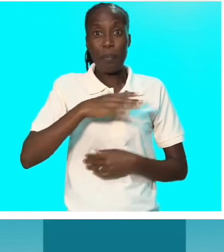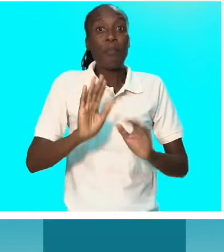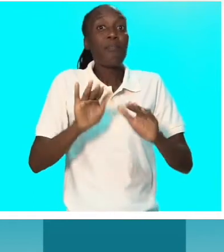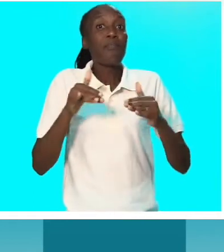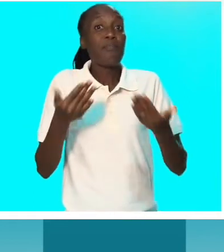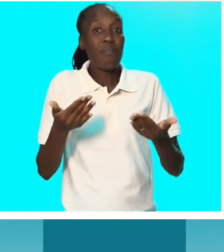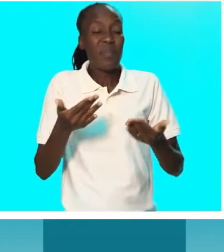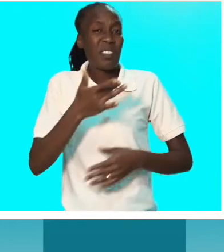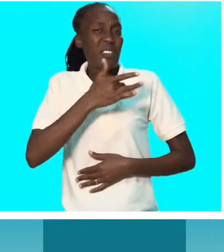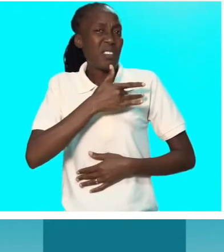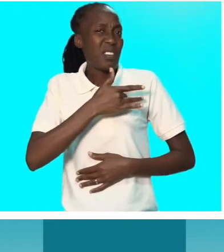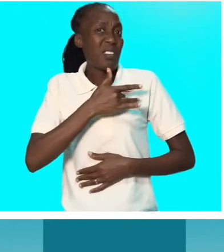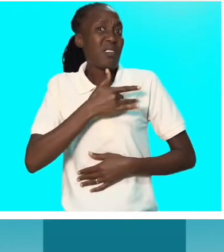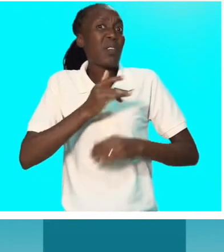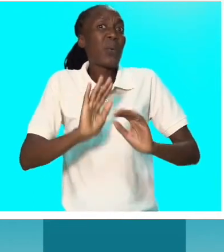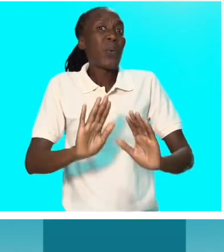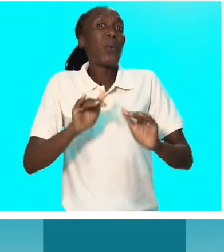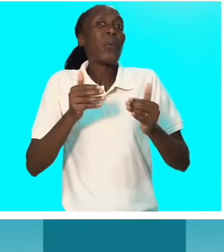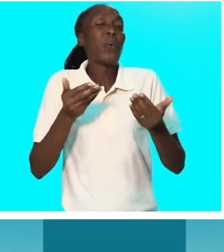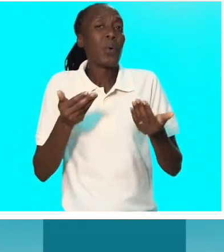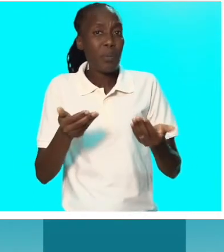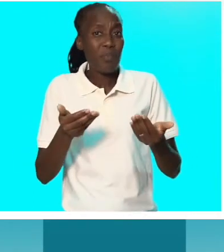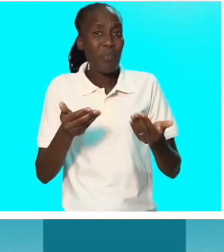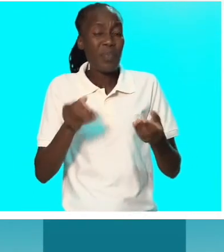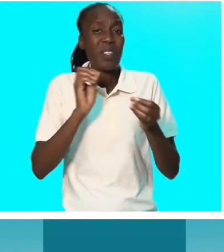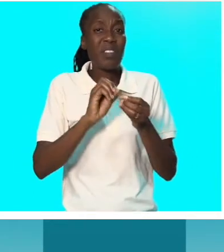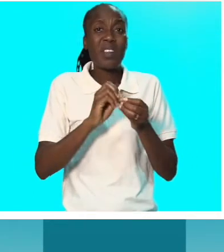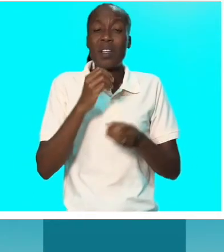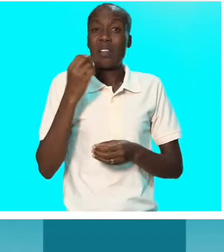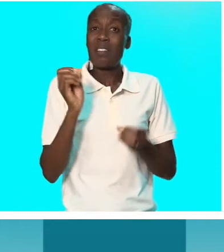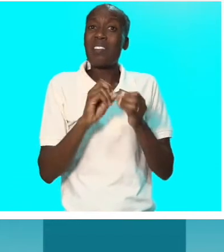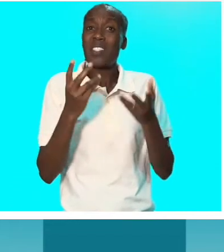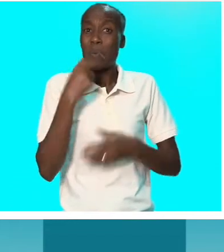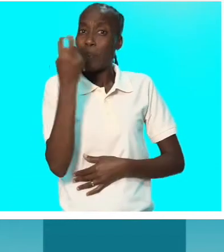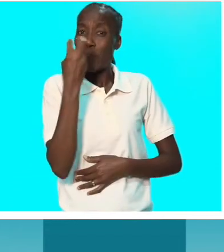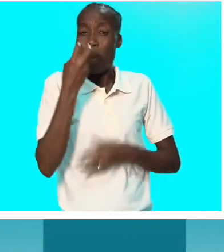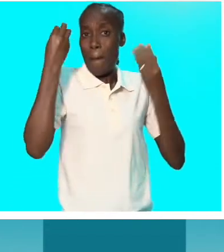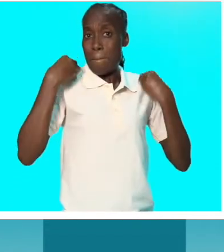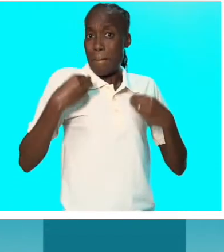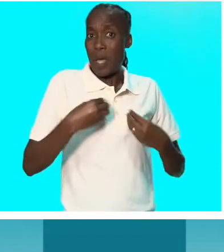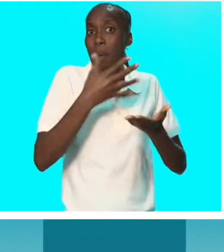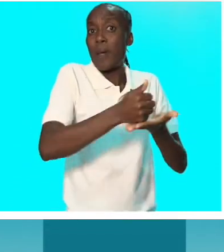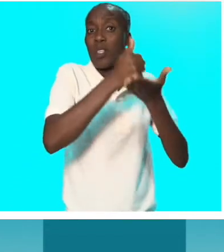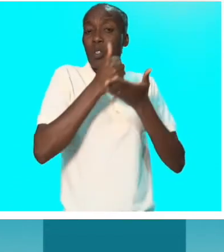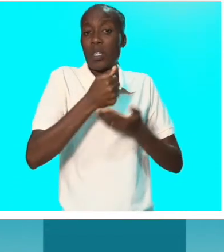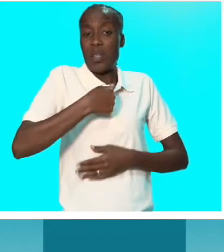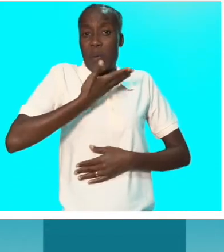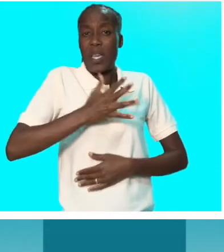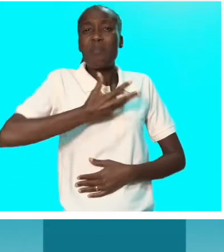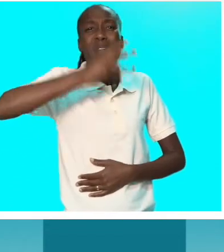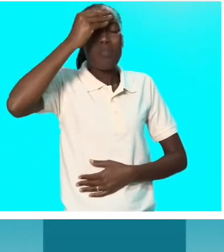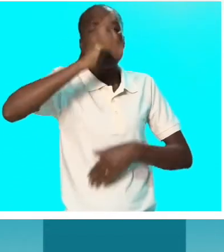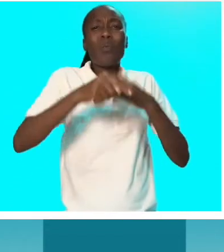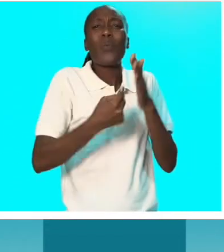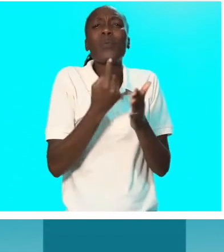que eu senti alguns sintomas que eu tive de procurar a assistência médica, para perceber o que estava